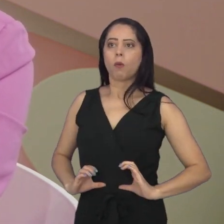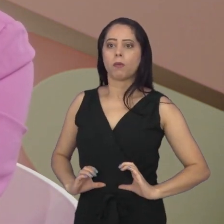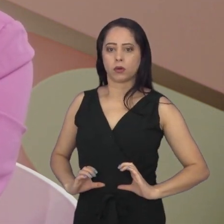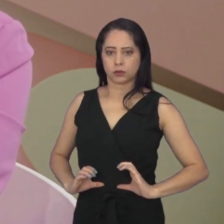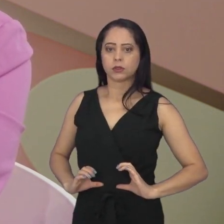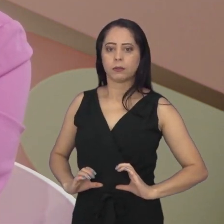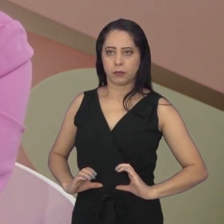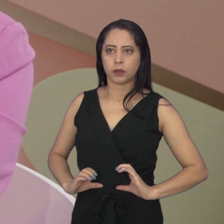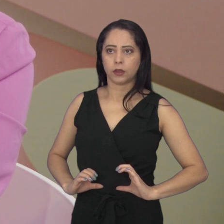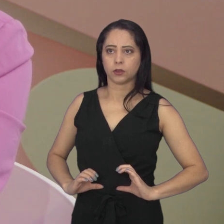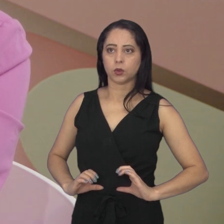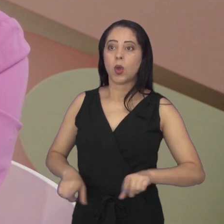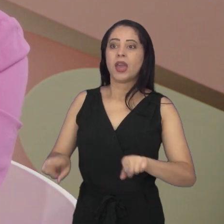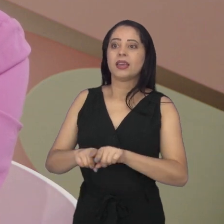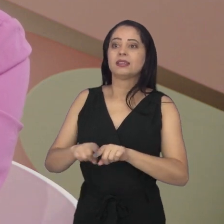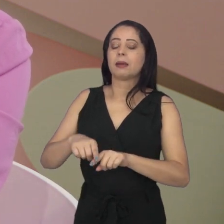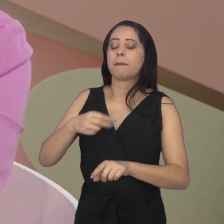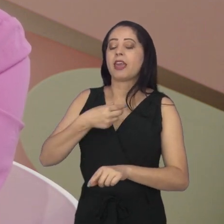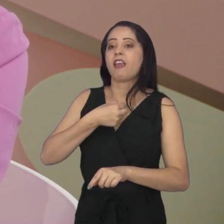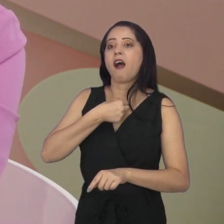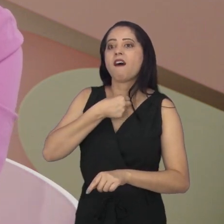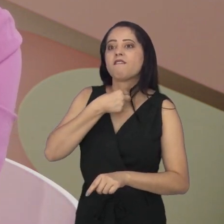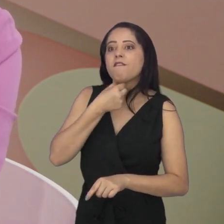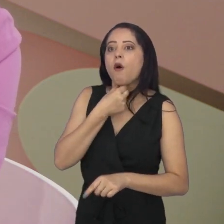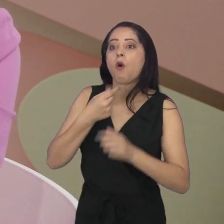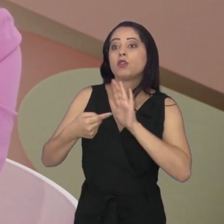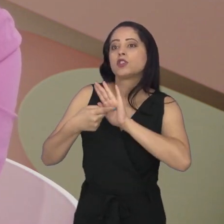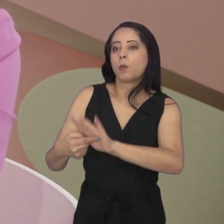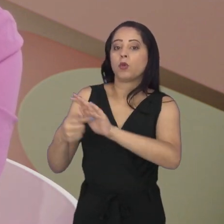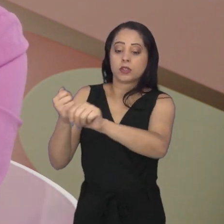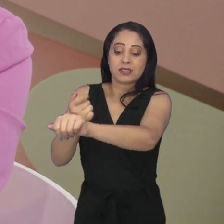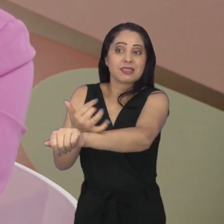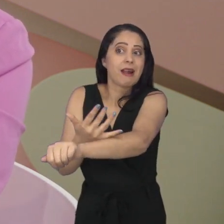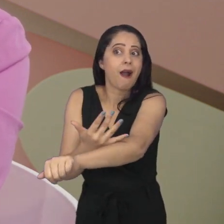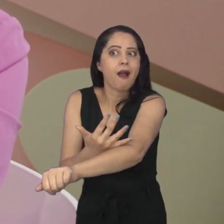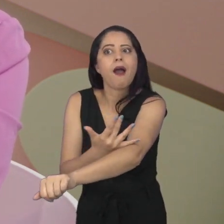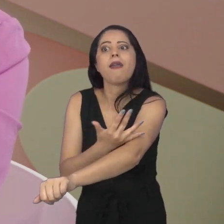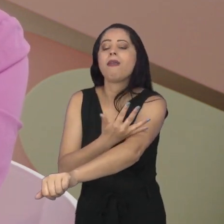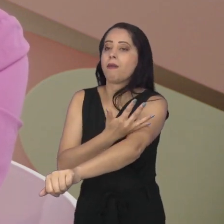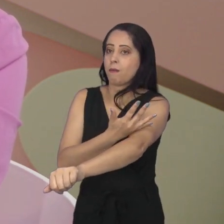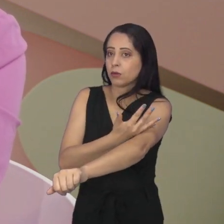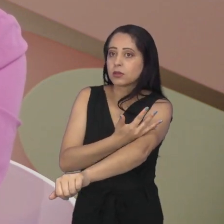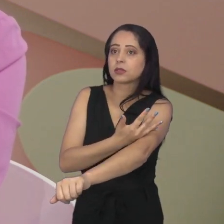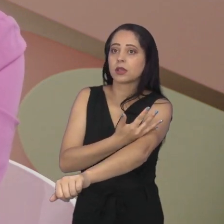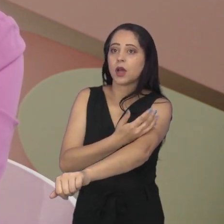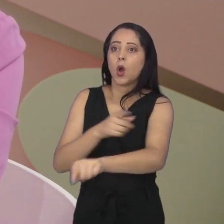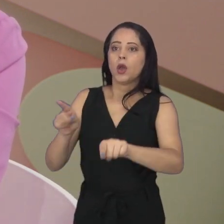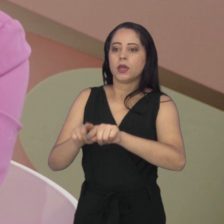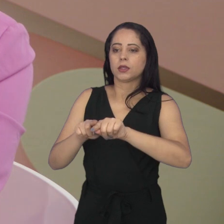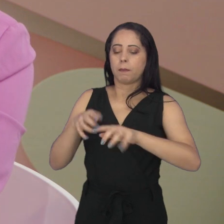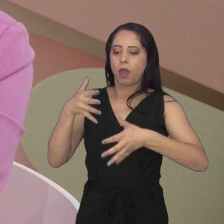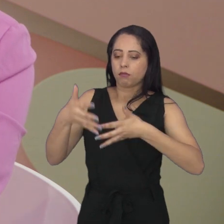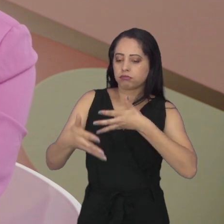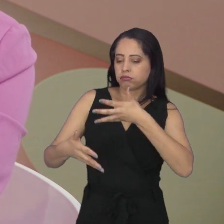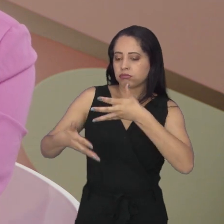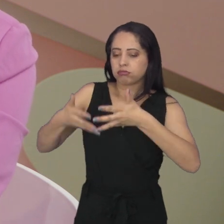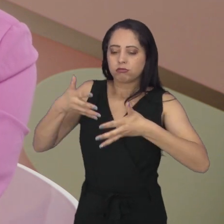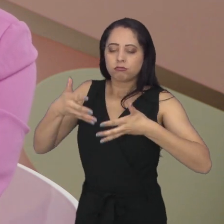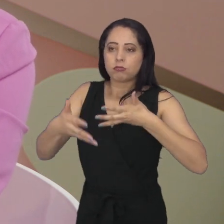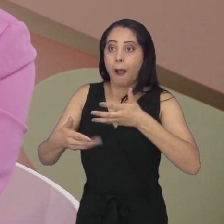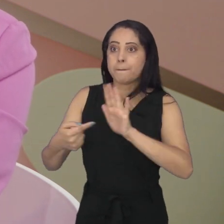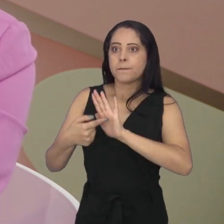por exemplo, é uma ferramenta importantíssima para você passar ênfase, para você trazer emoção e se Sim. conectar com o seu